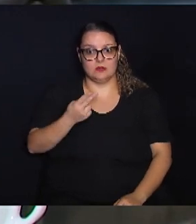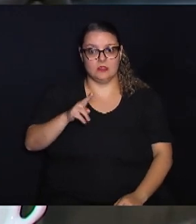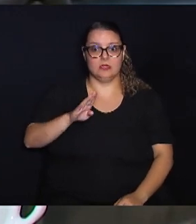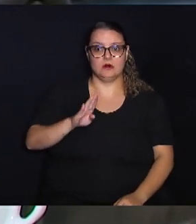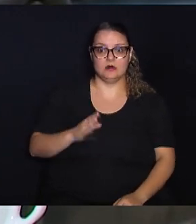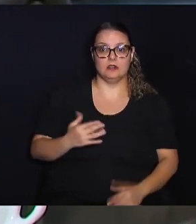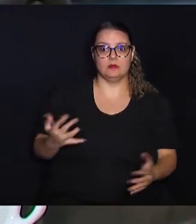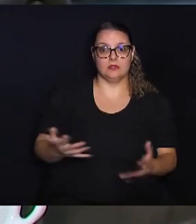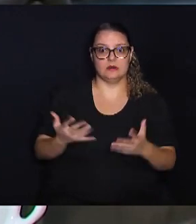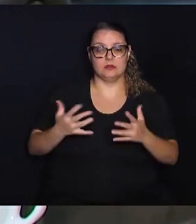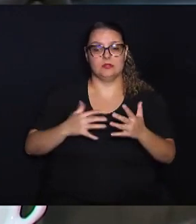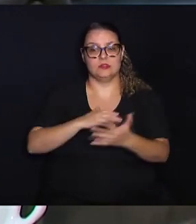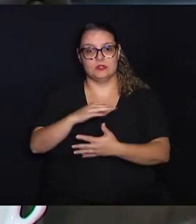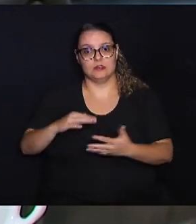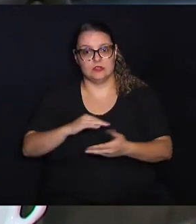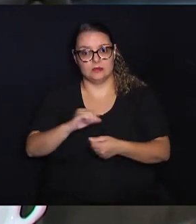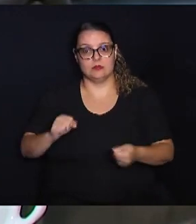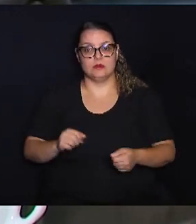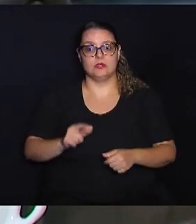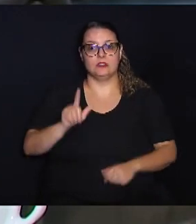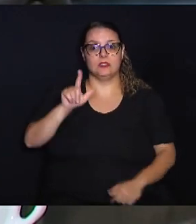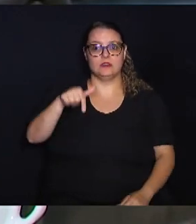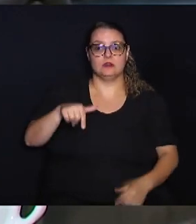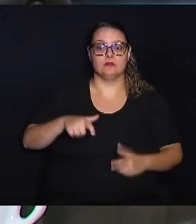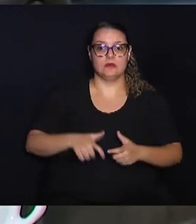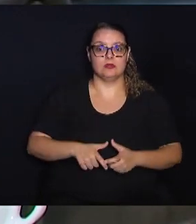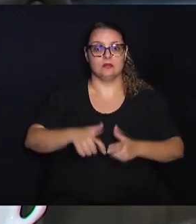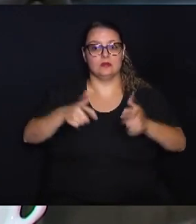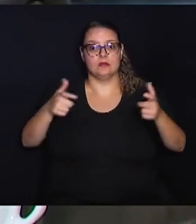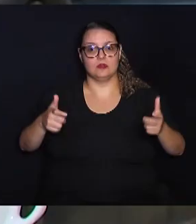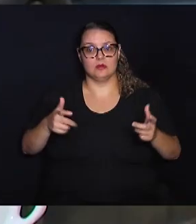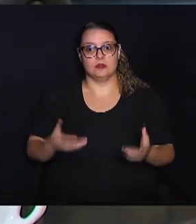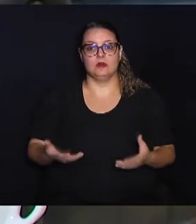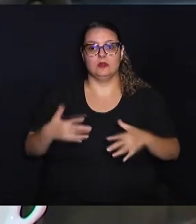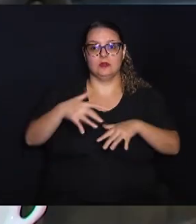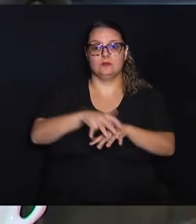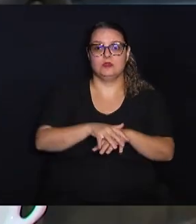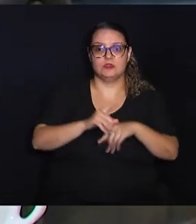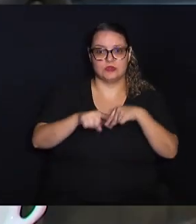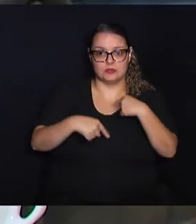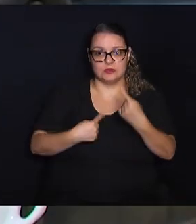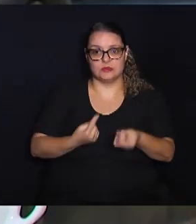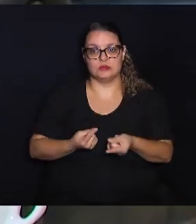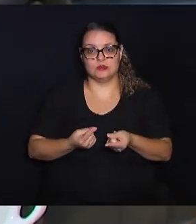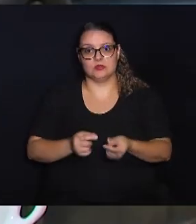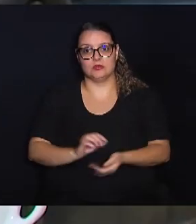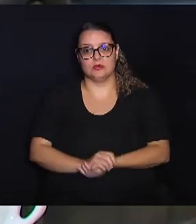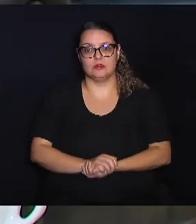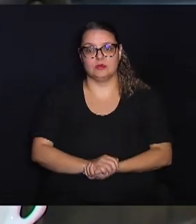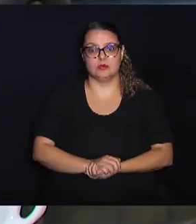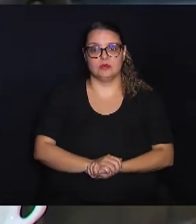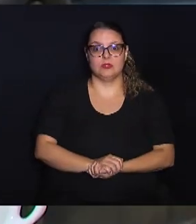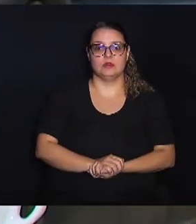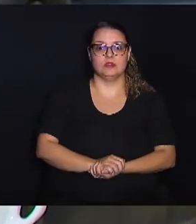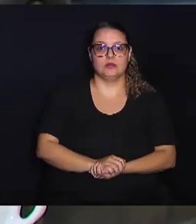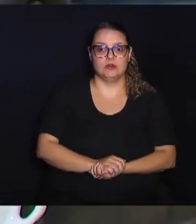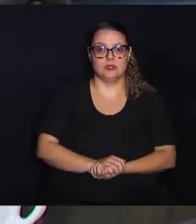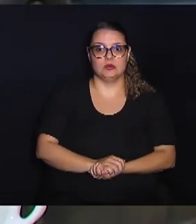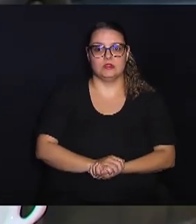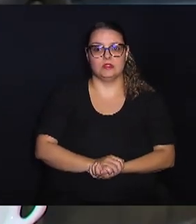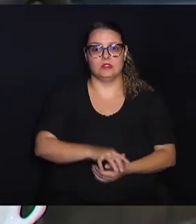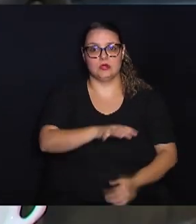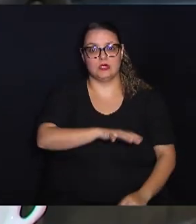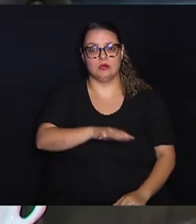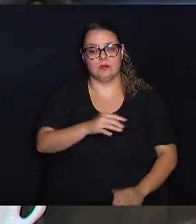desenvolvimento sustentável, que depois ele foi ampliado também, incorporando outras, tanto ao PUC quanto as outras entidades de